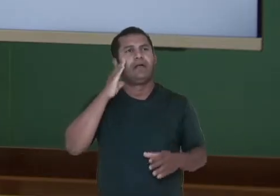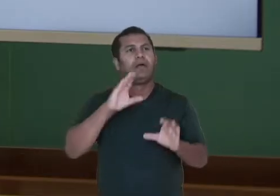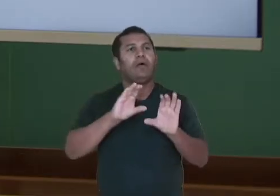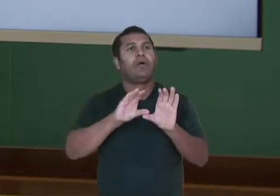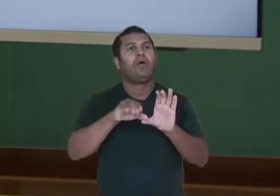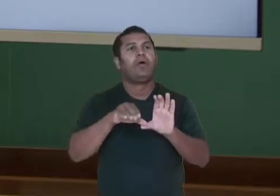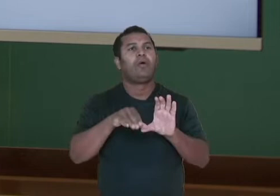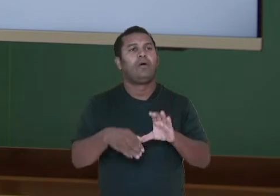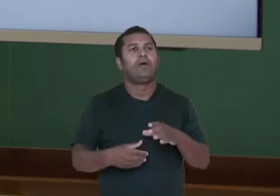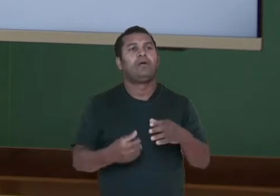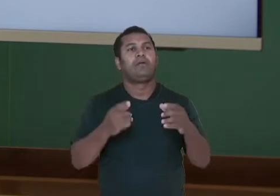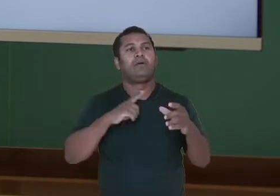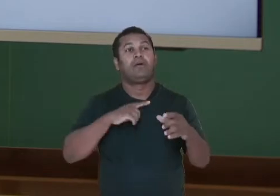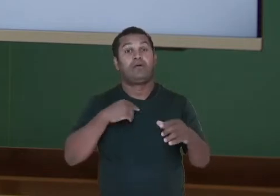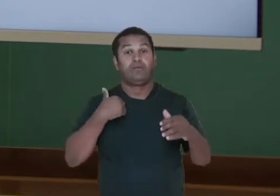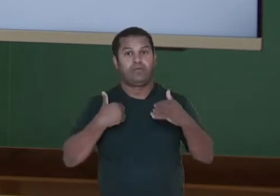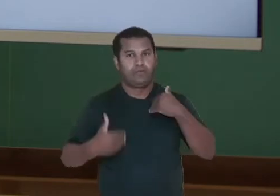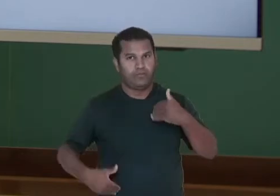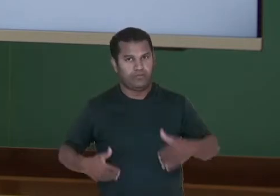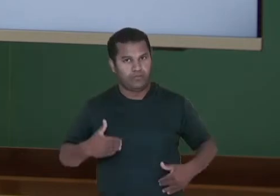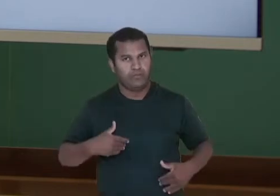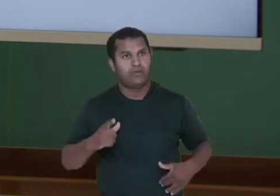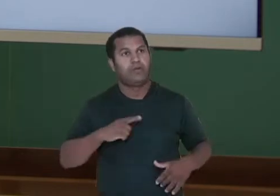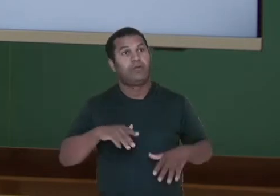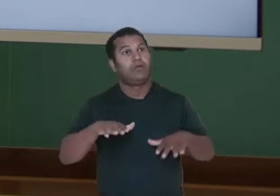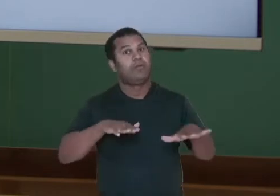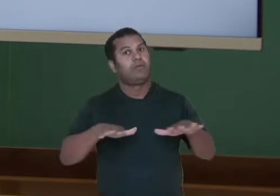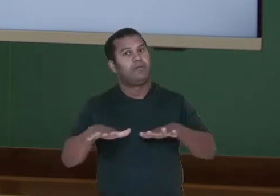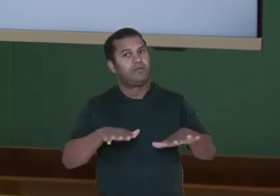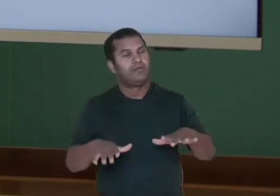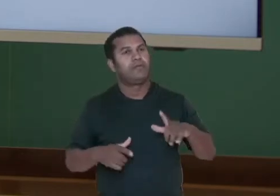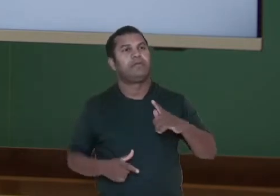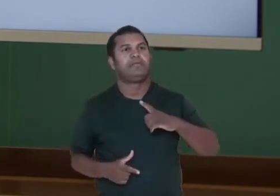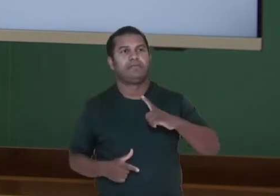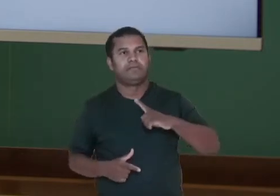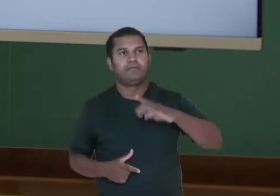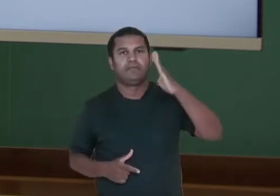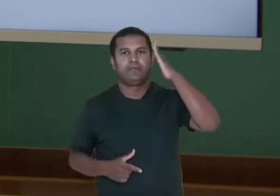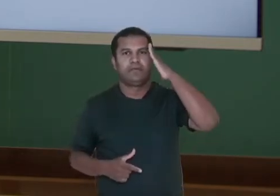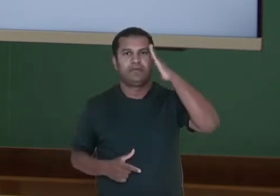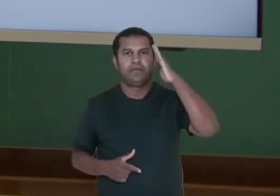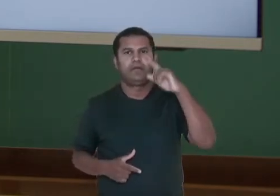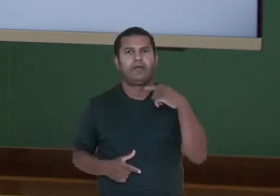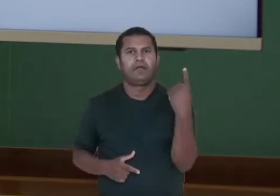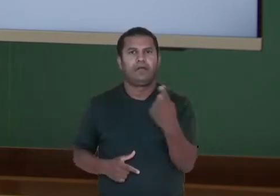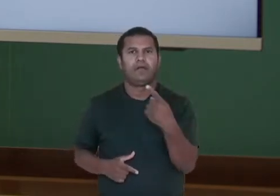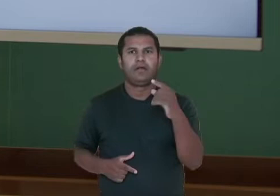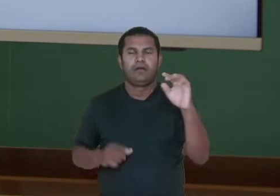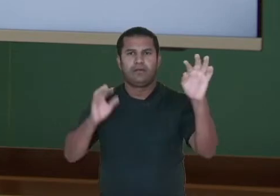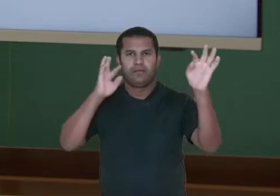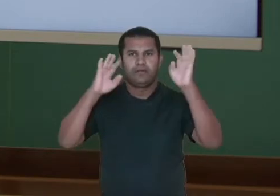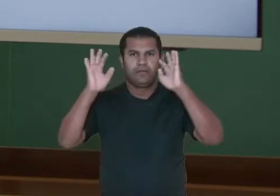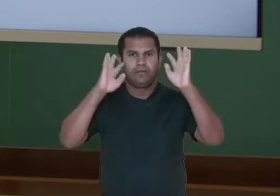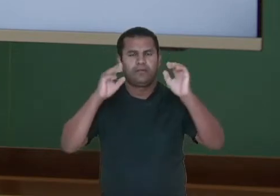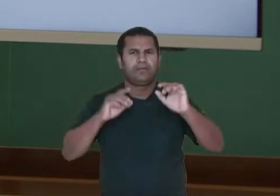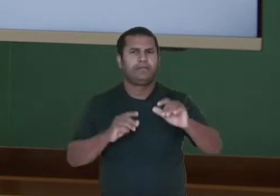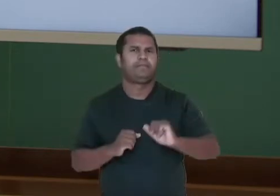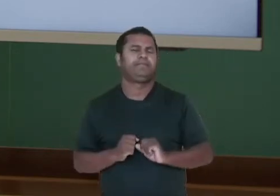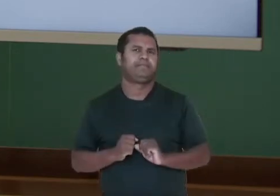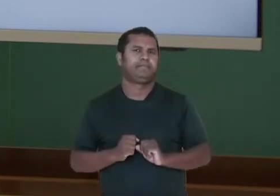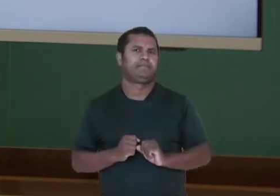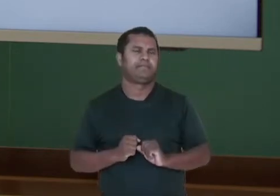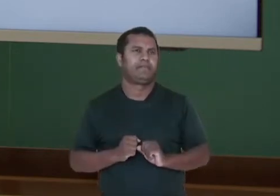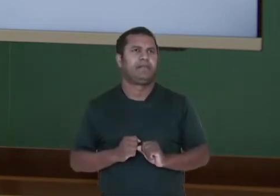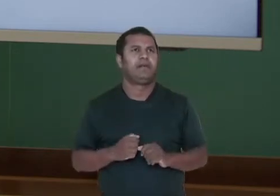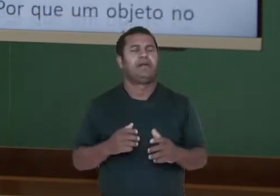matemática. Buenas, então vamos lá. Para poder iniciar essa aula, vamos pensar um pouquinho, né?